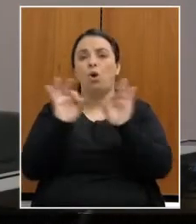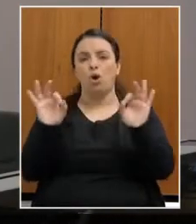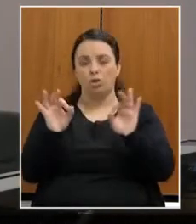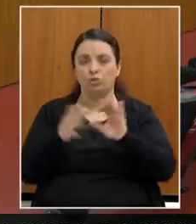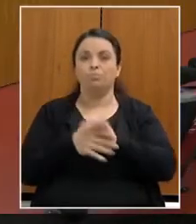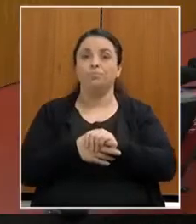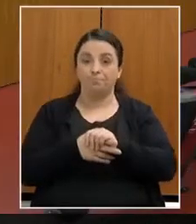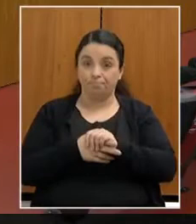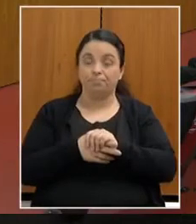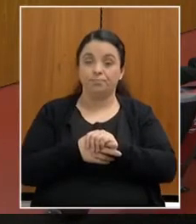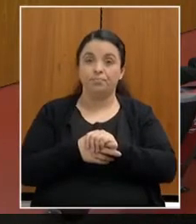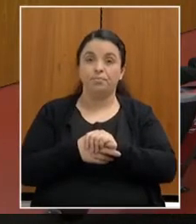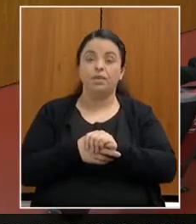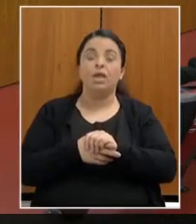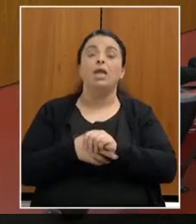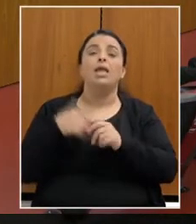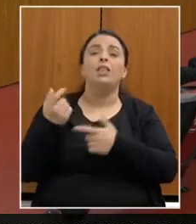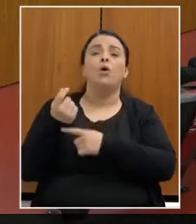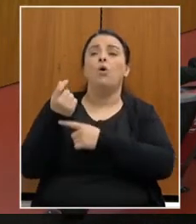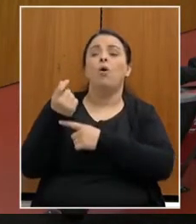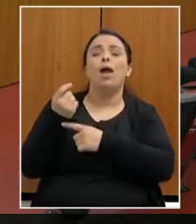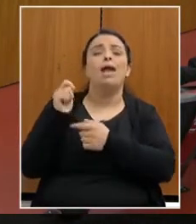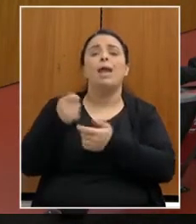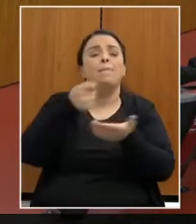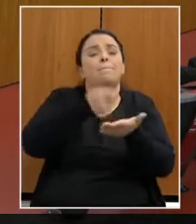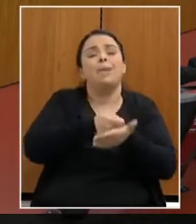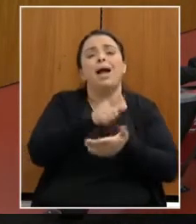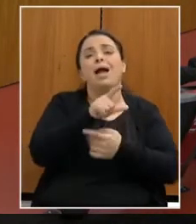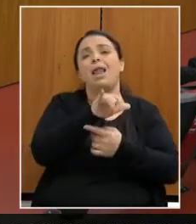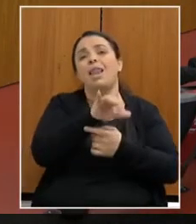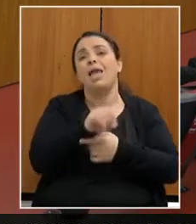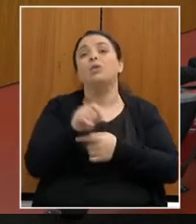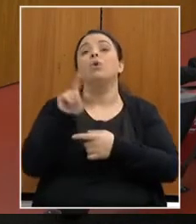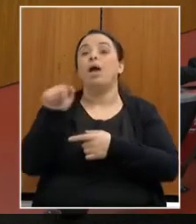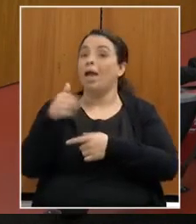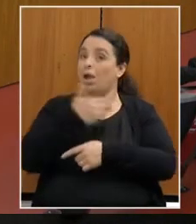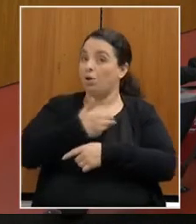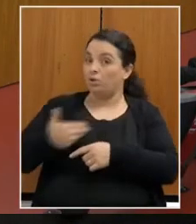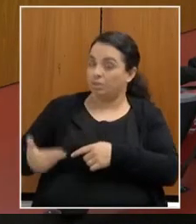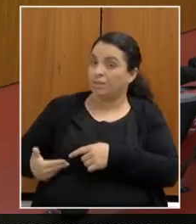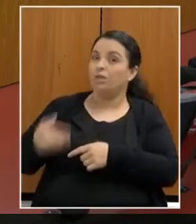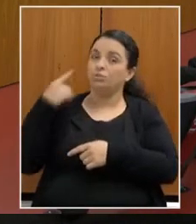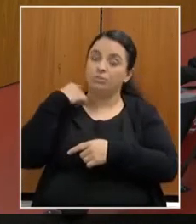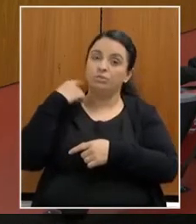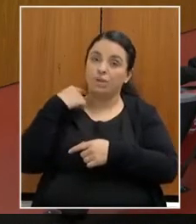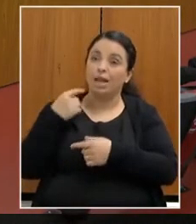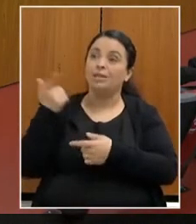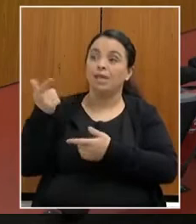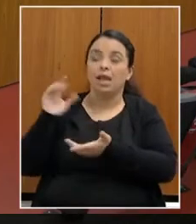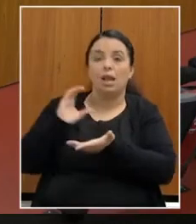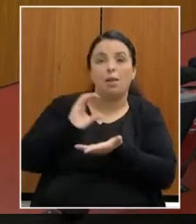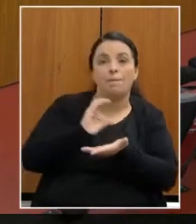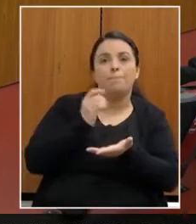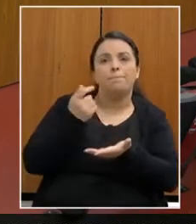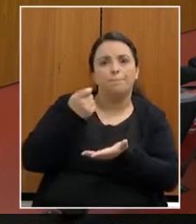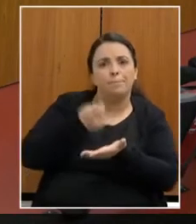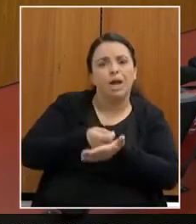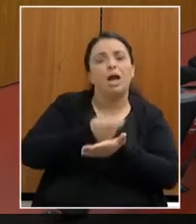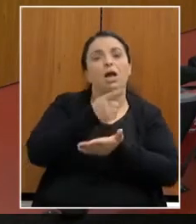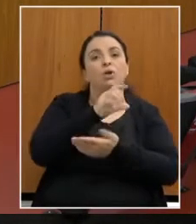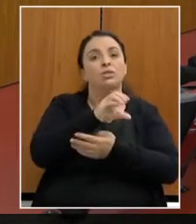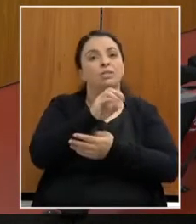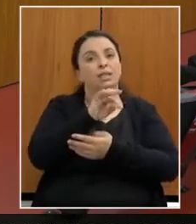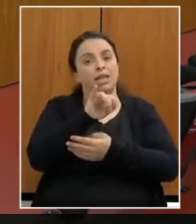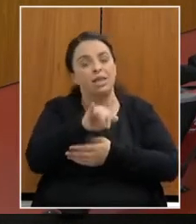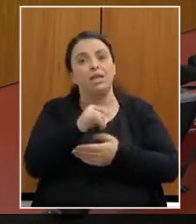Finançamento de leitos de UTI. Então, o Estado de Minas vem financiando os CTIs que já são habilitados, que passaram a atender